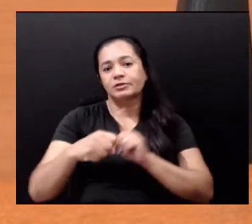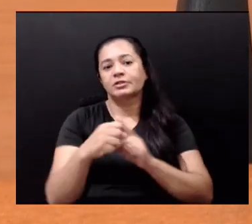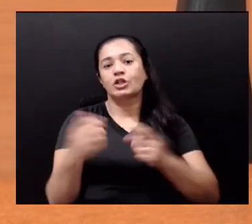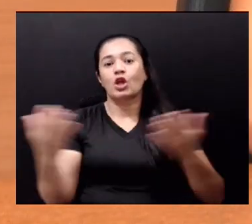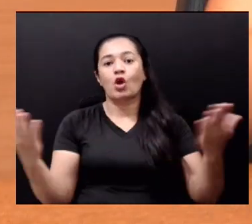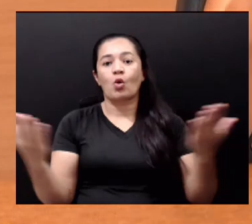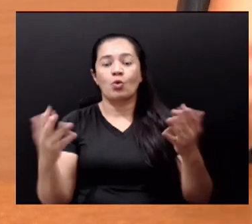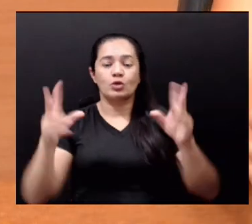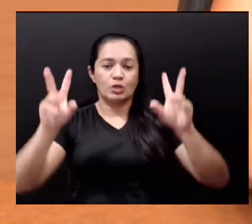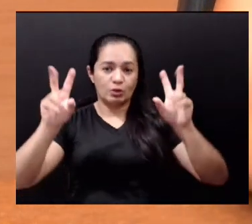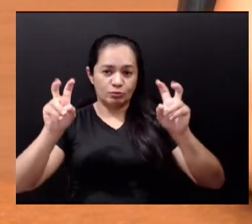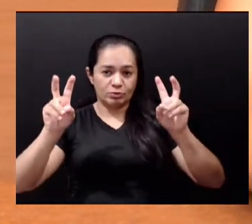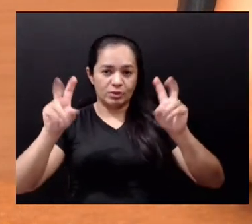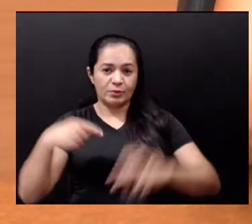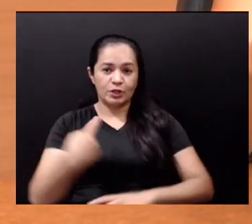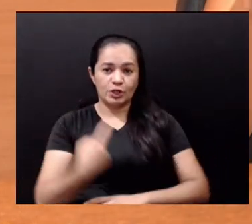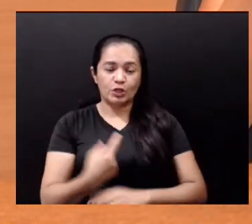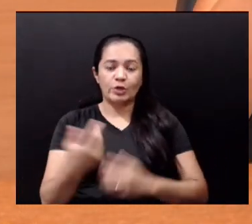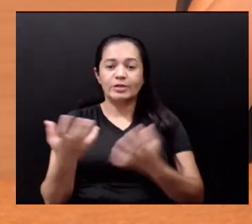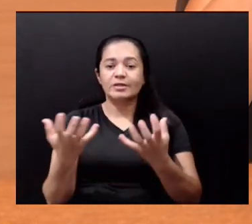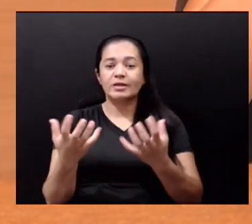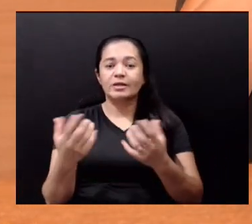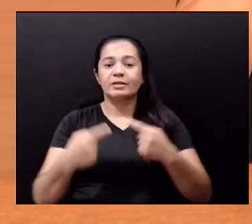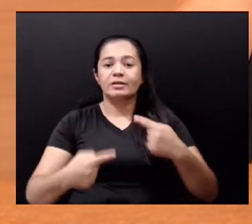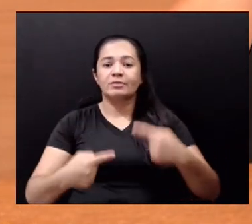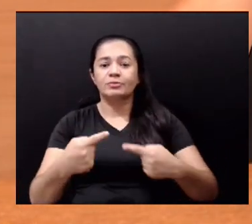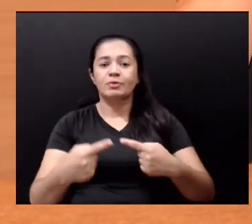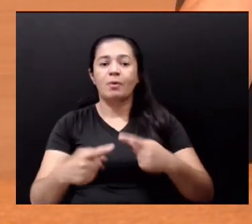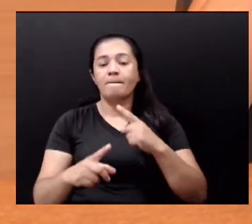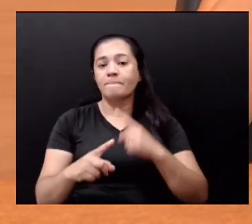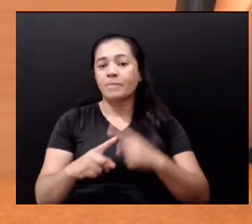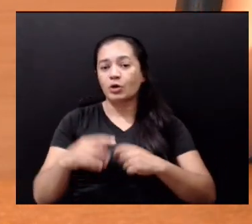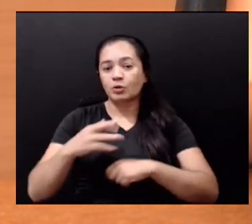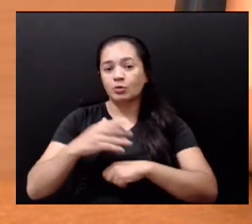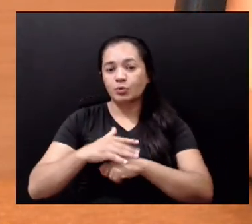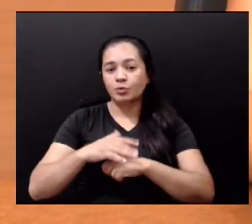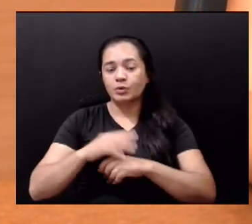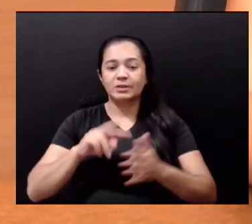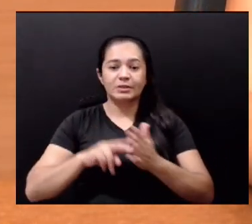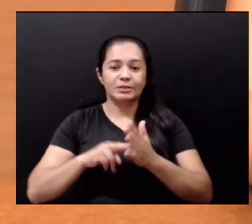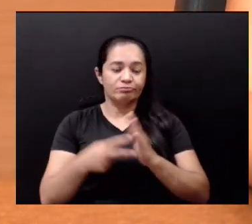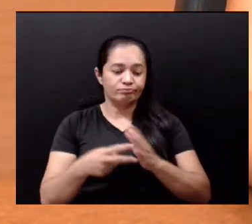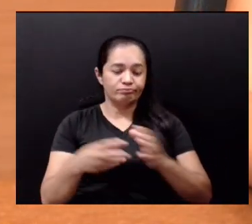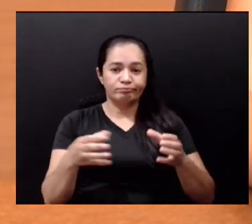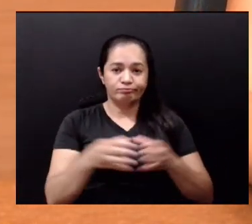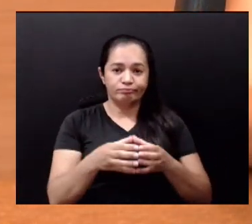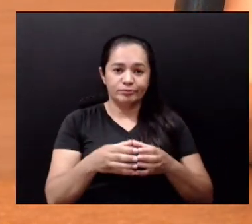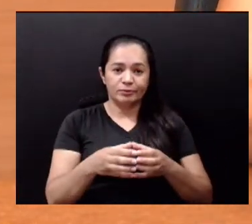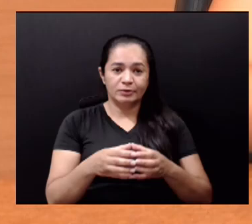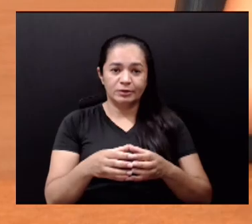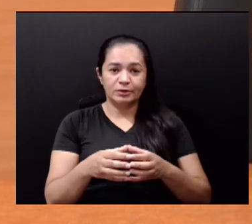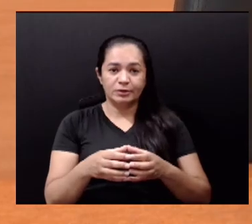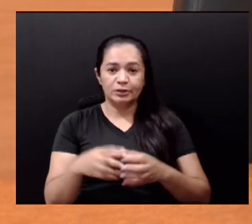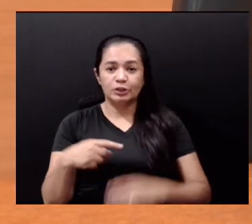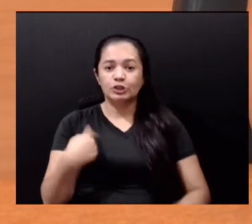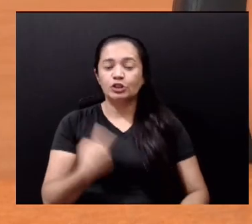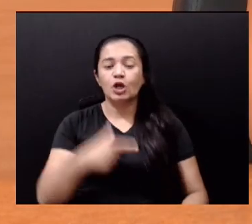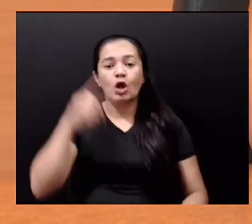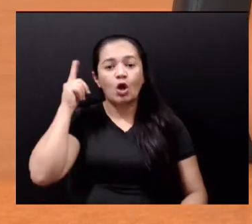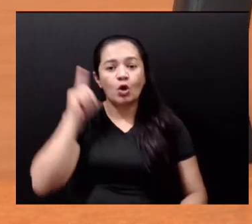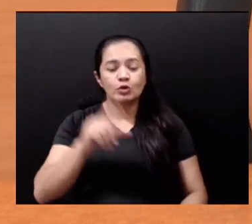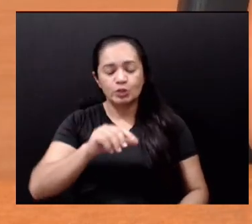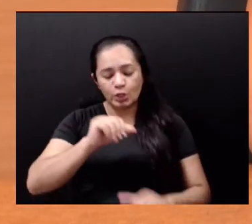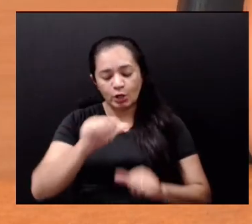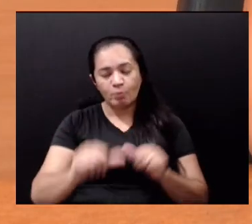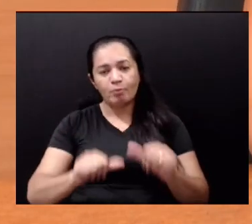discutir que o adoecimento é coletivo, que diz respeito às condições de vida, e que, para a gente conseguir reverter essa situação,